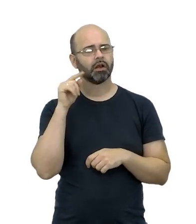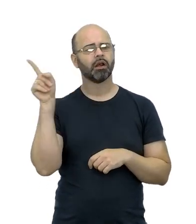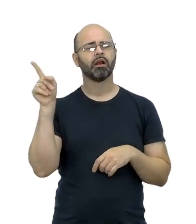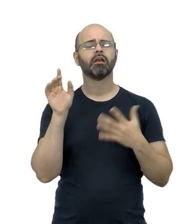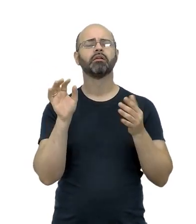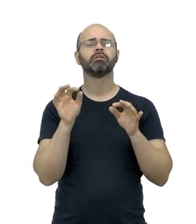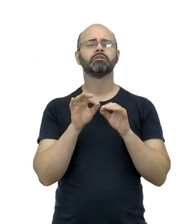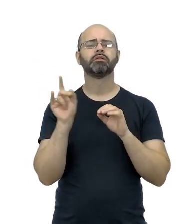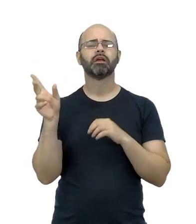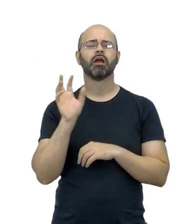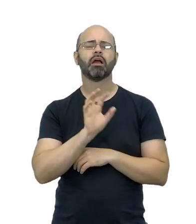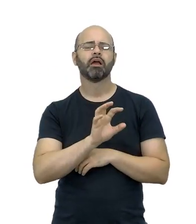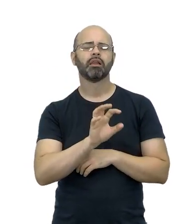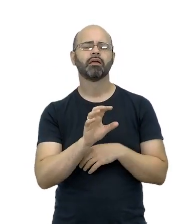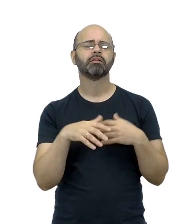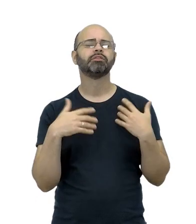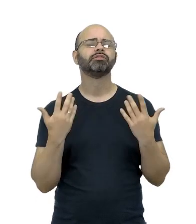de característica